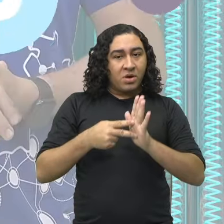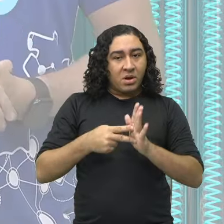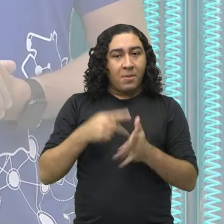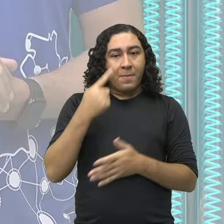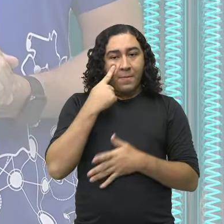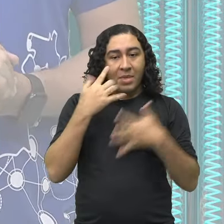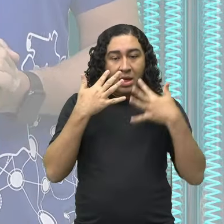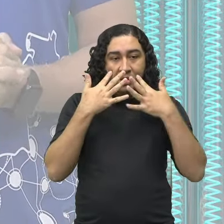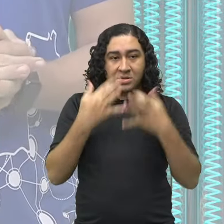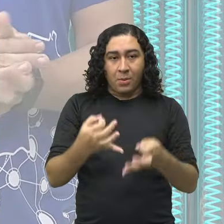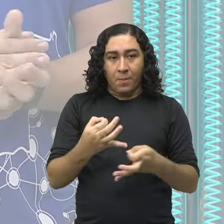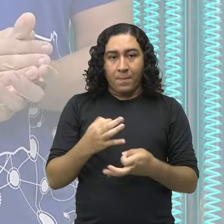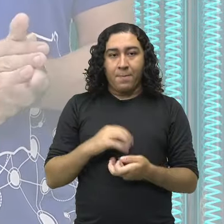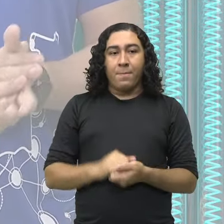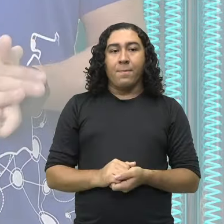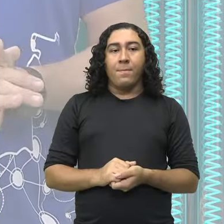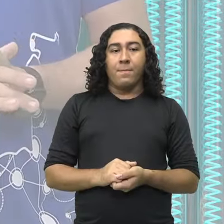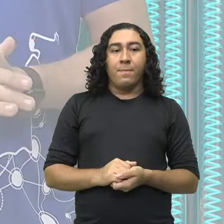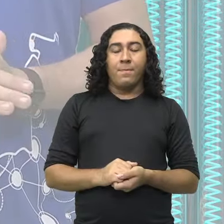comigo.